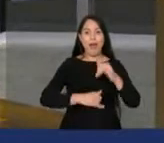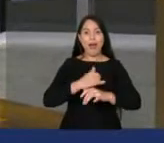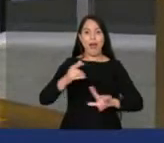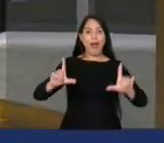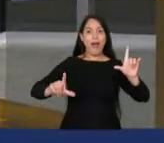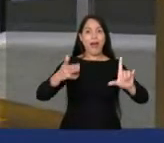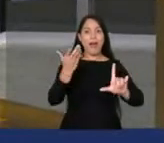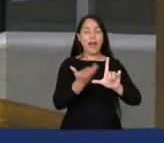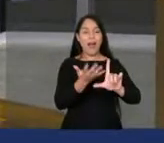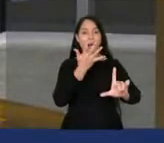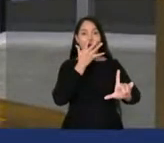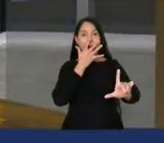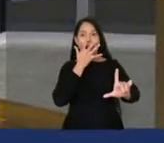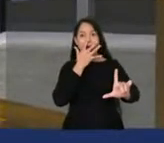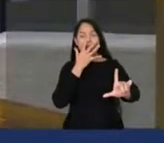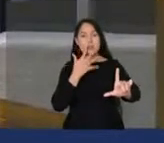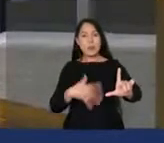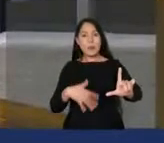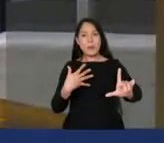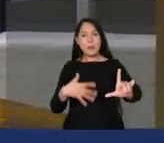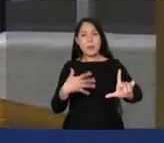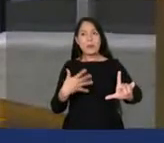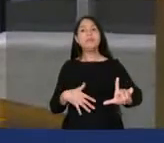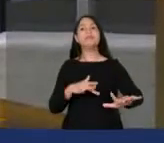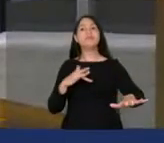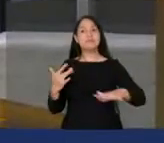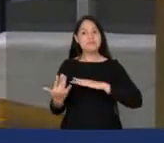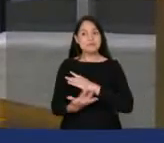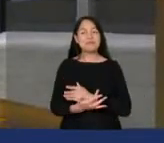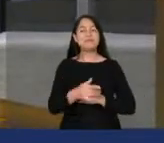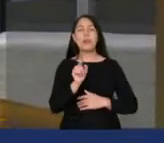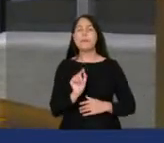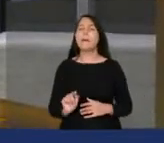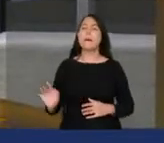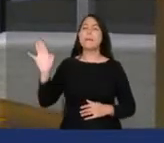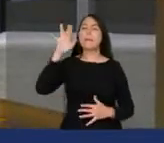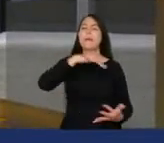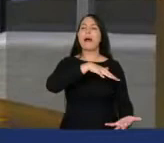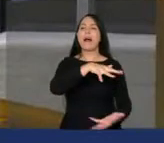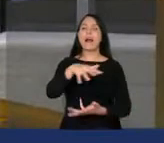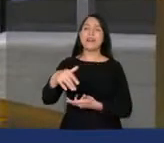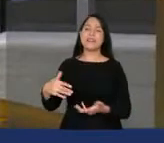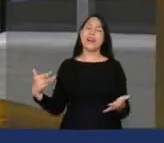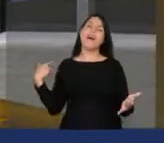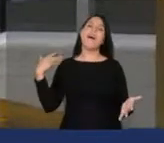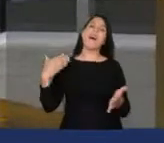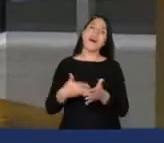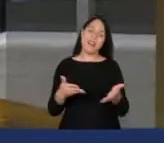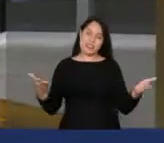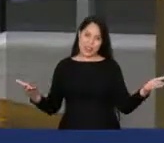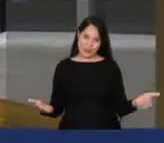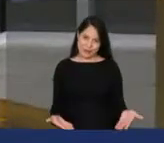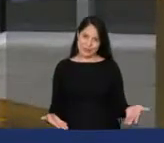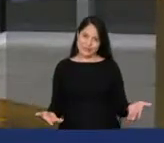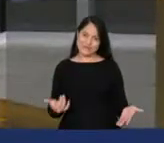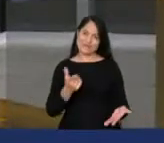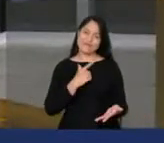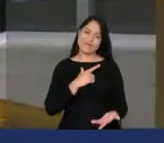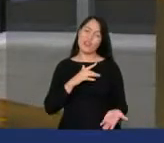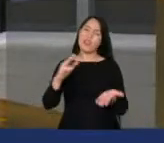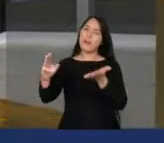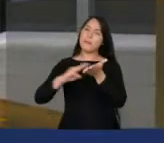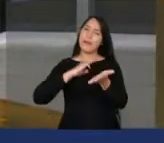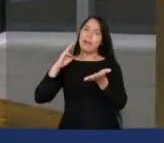telespectadores pela TV Câmara e pelas redes sociais no Brasil e no mundo. Até hoje, eu recebo e-mails no meu